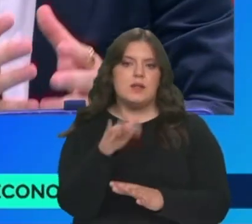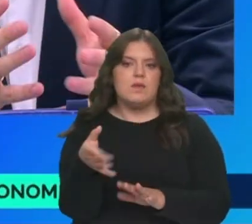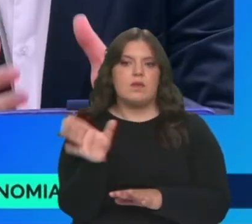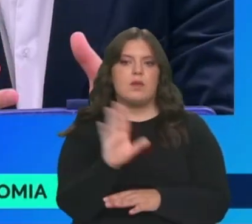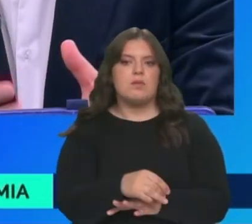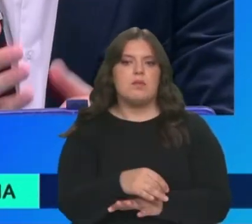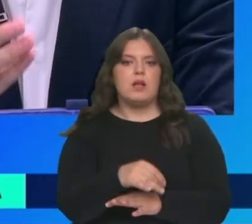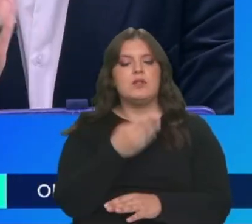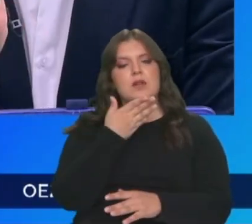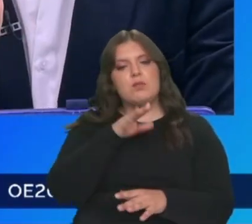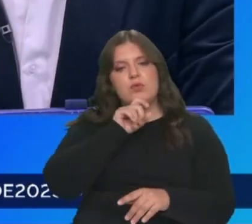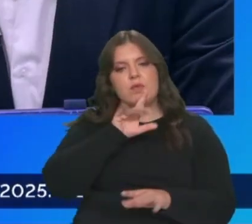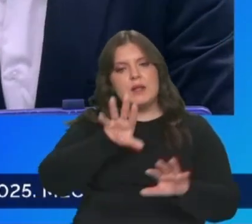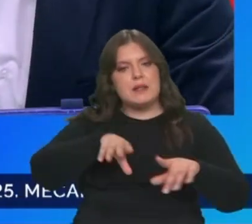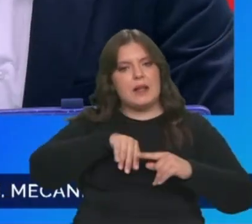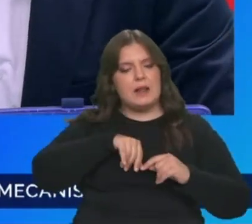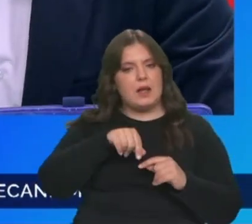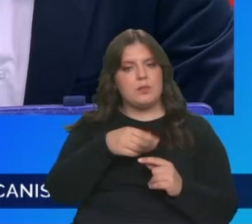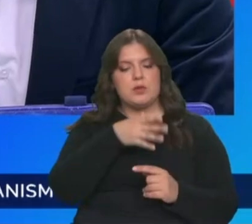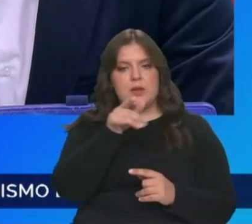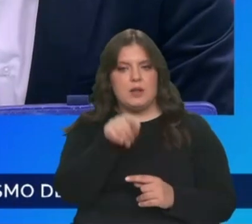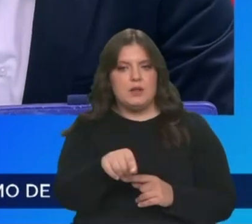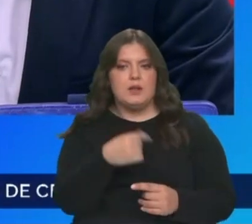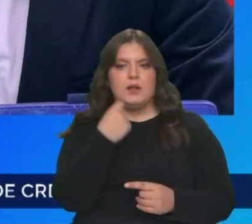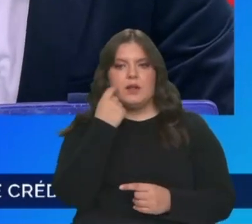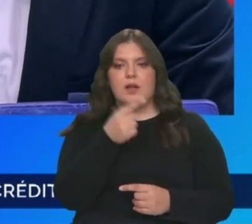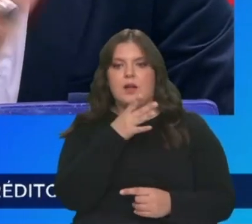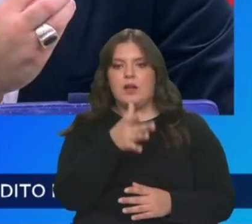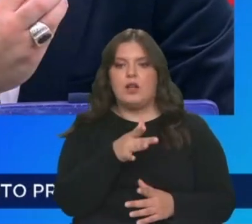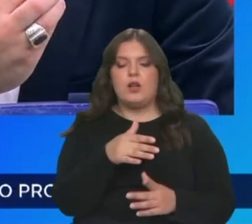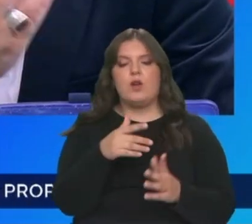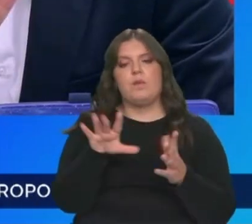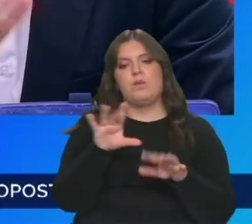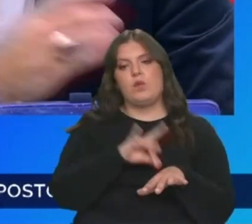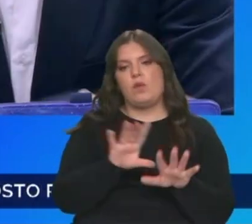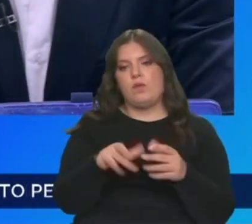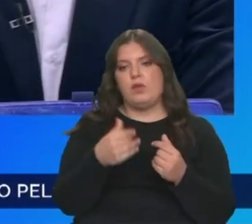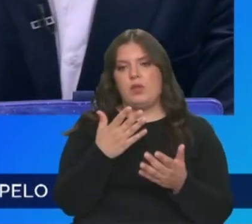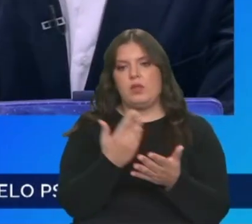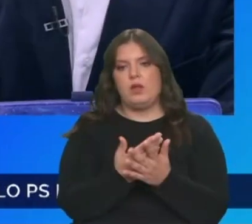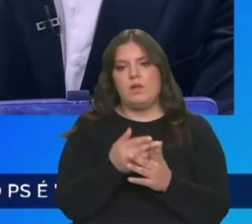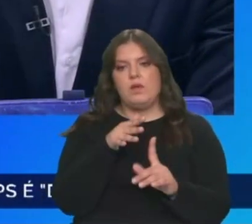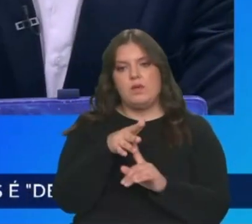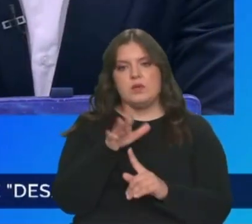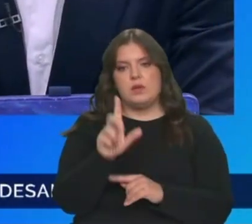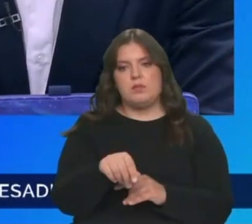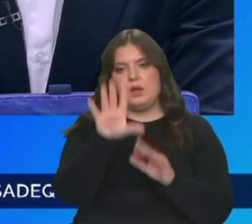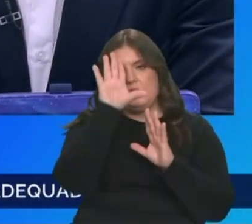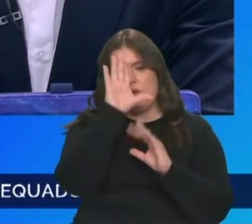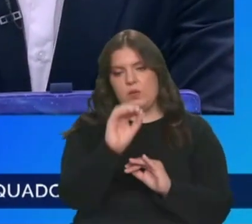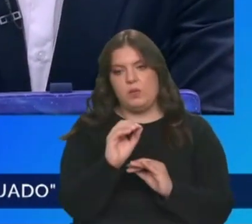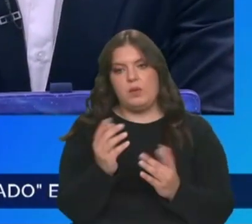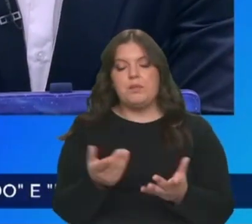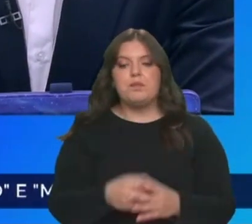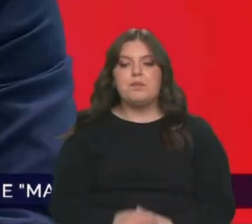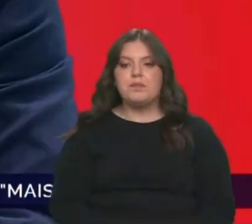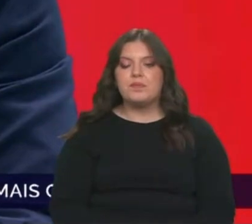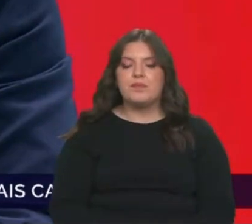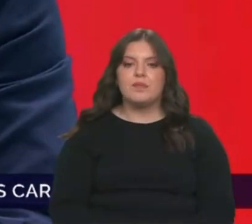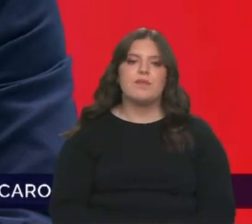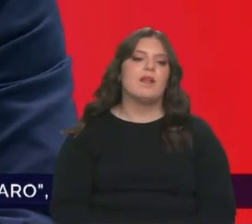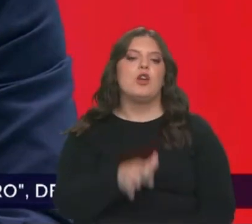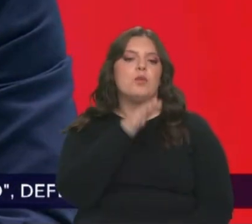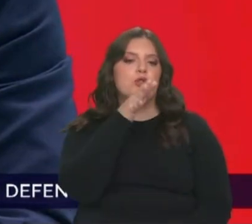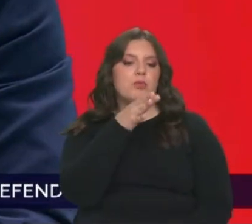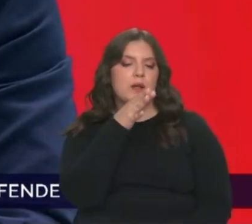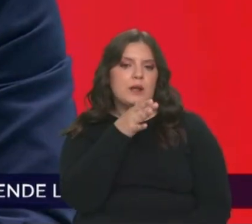mais razoável para explicar isso. Portanto, quem diria que os confinamentos do Covid teve também efeito no nosso próprio satélite natural? Esta é uma